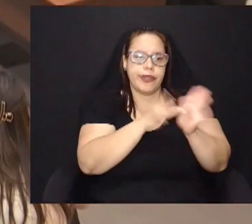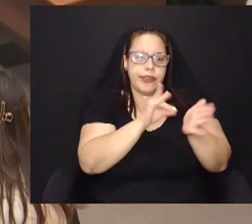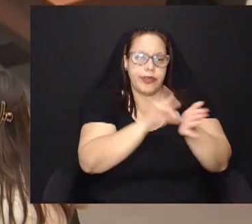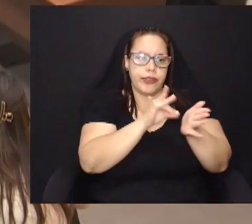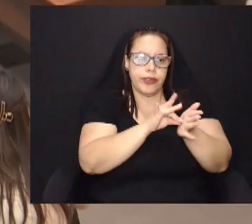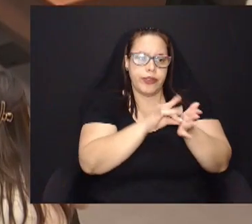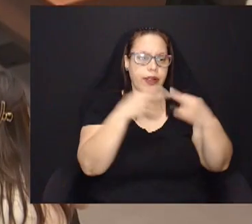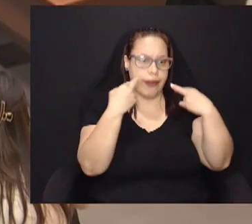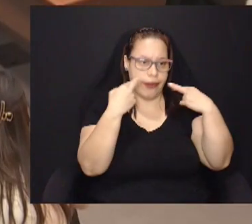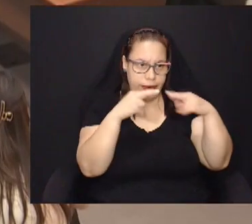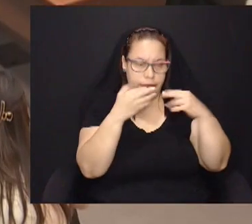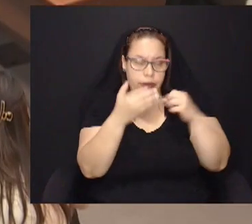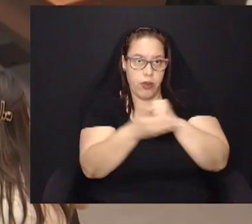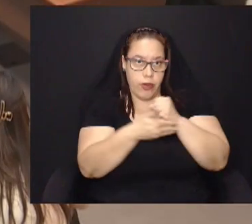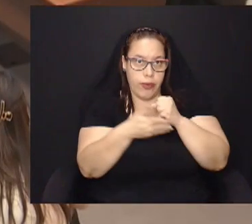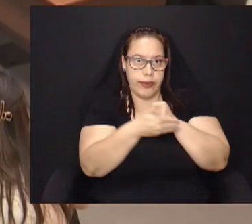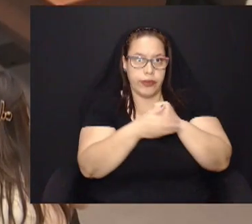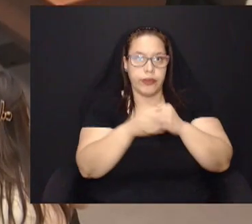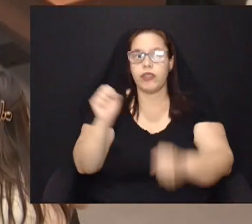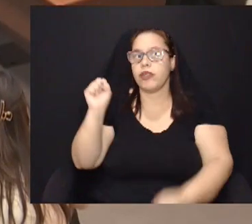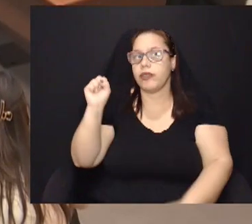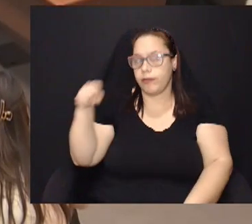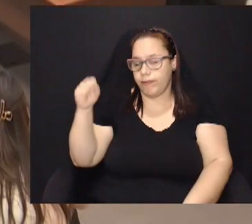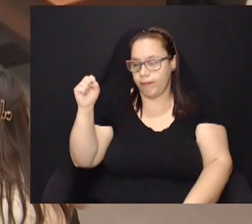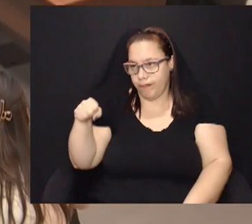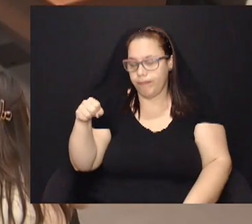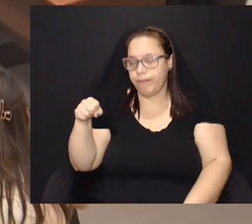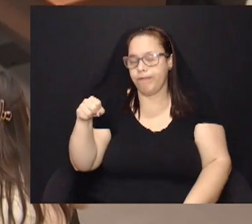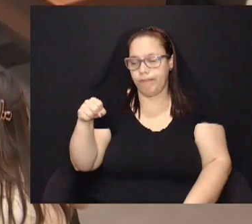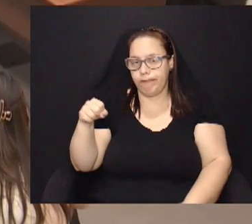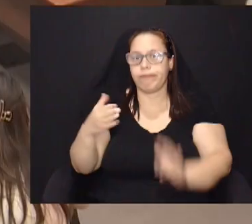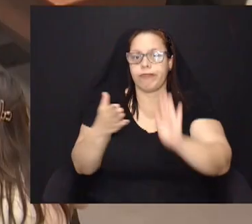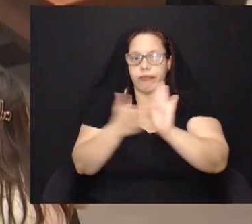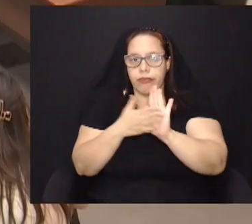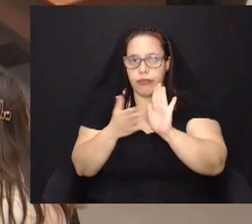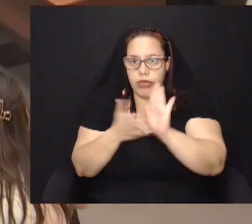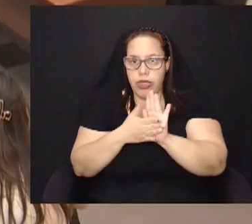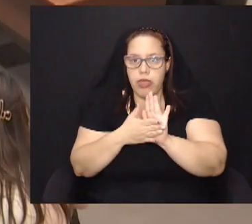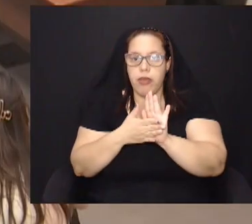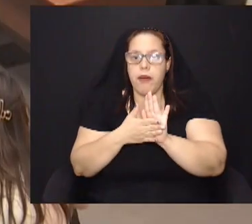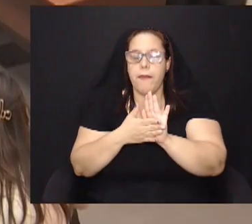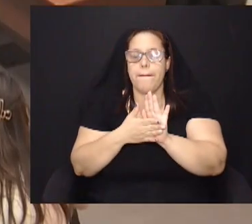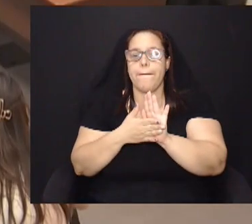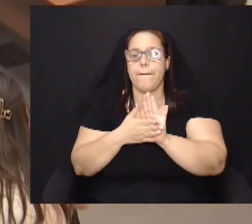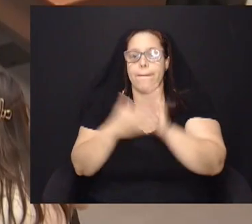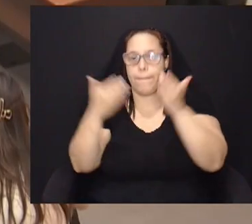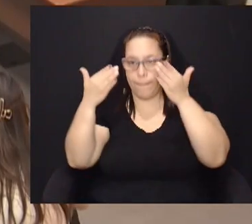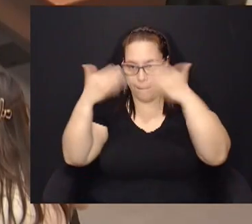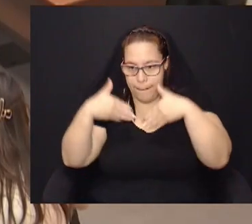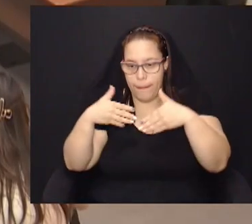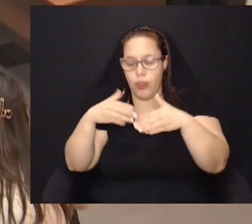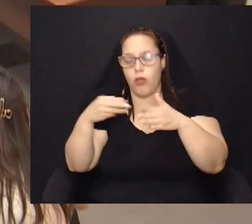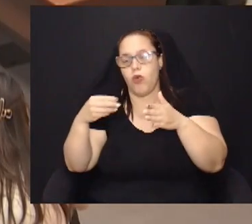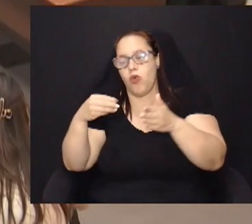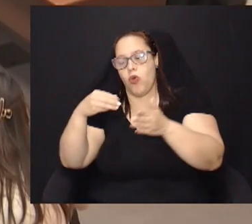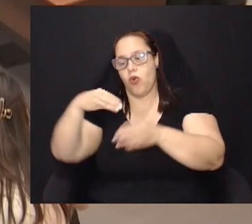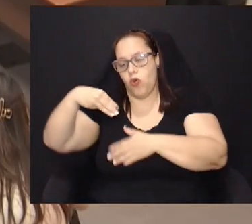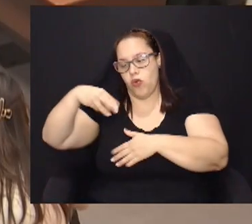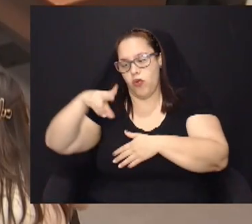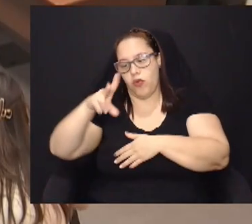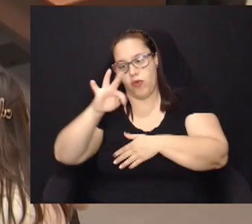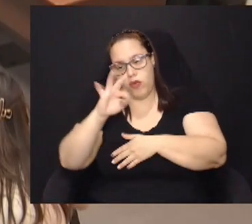reclamação fundamentada. Sim, sim. Fundamentada, comprovada, que houve uma intimação, houve uma multa, né? Não